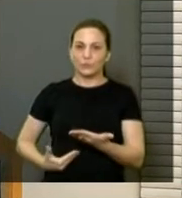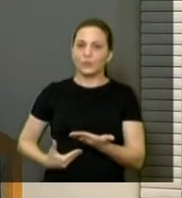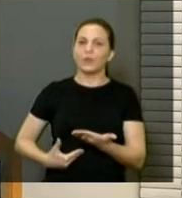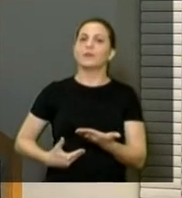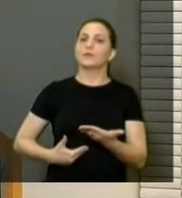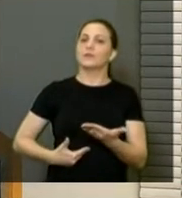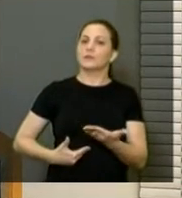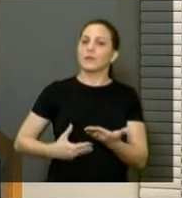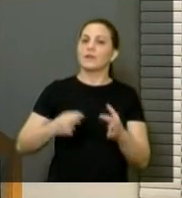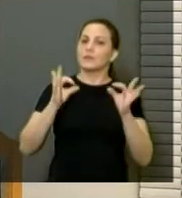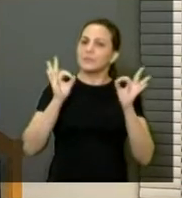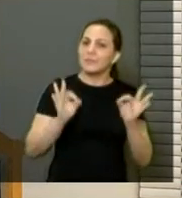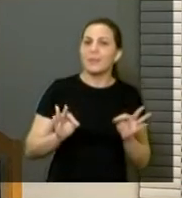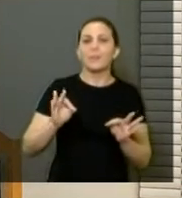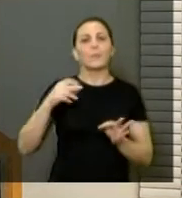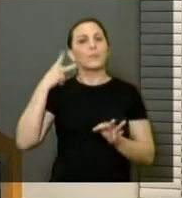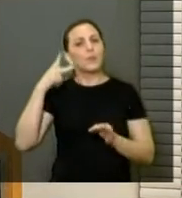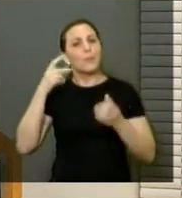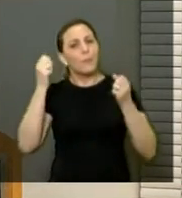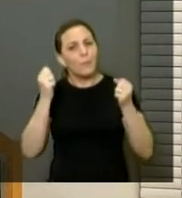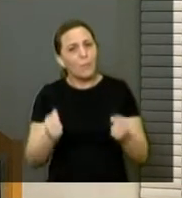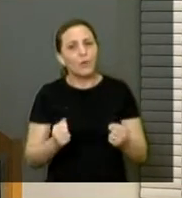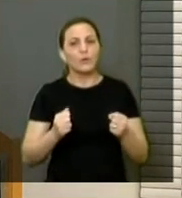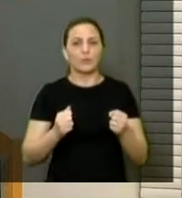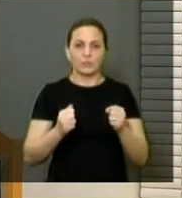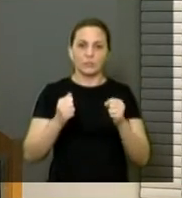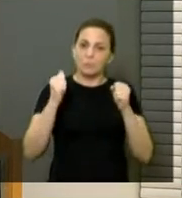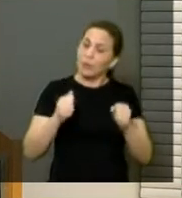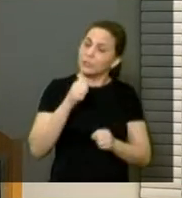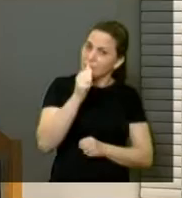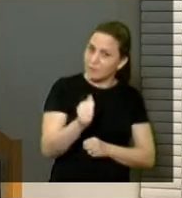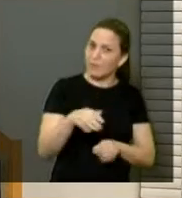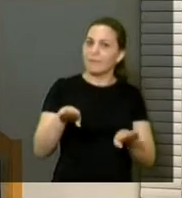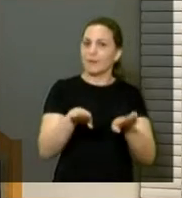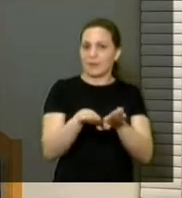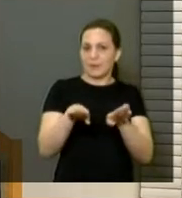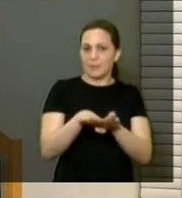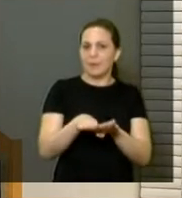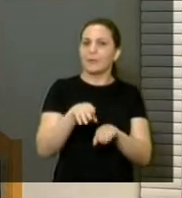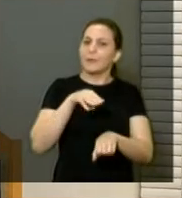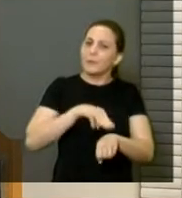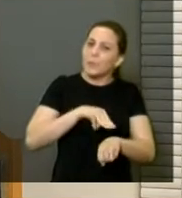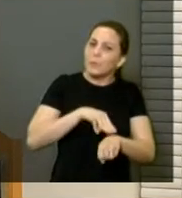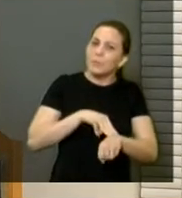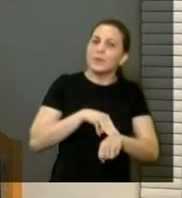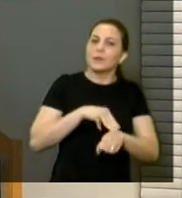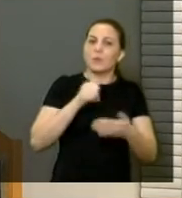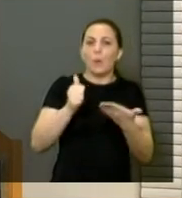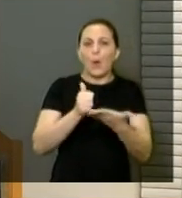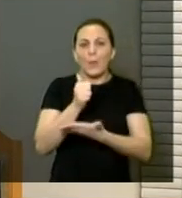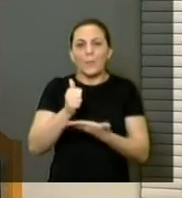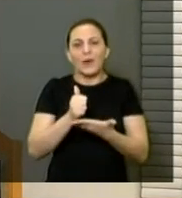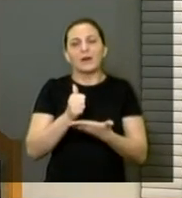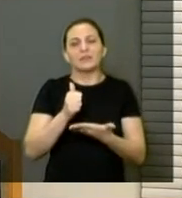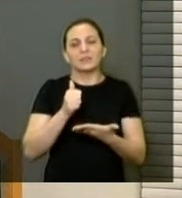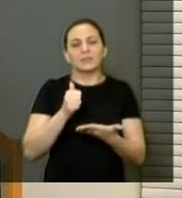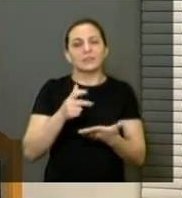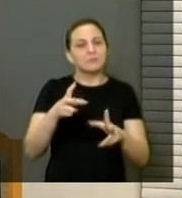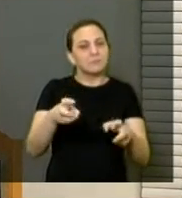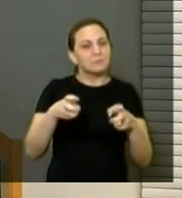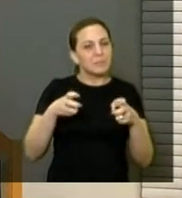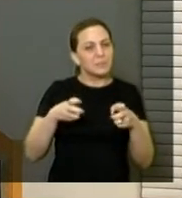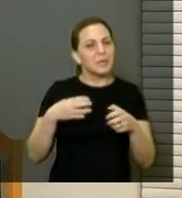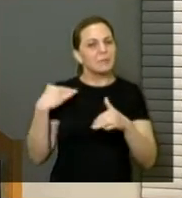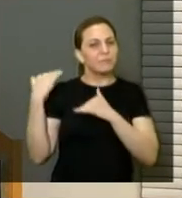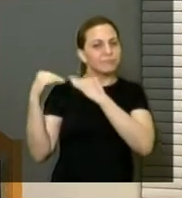política pode em todo lugar tem que poder agora pode porque a todo momento os vereadores da base aqui isso a gente percebe é há